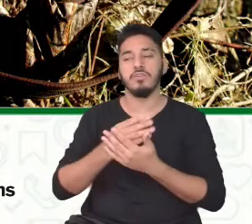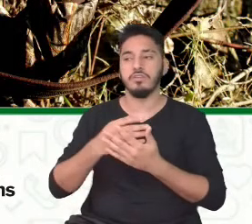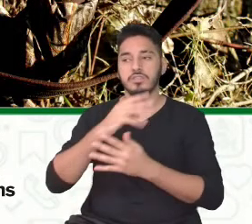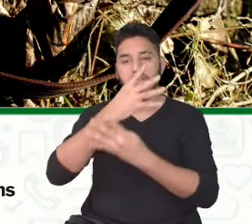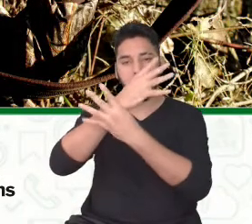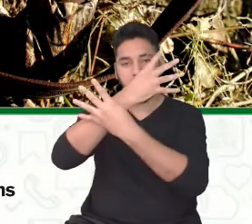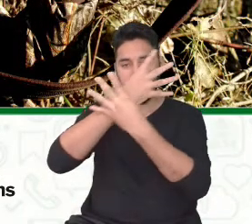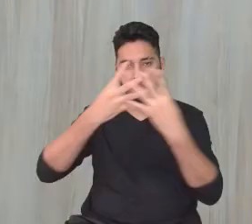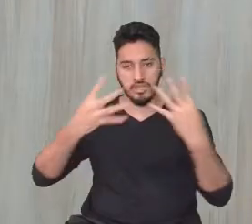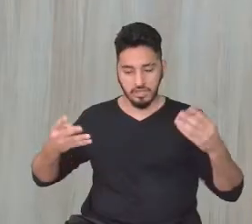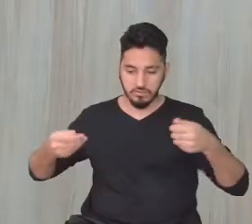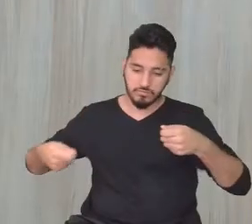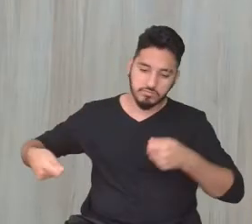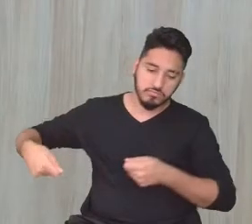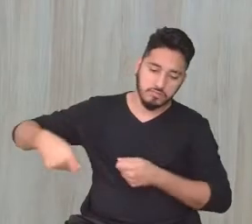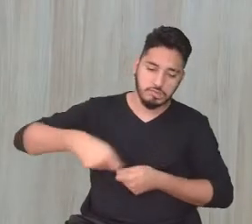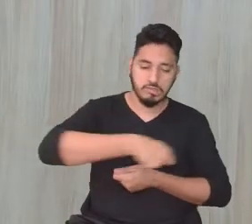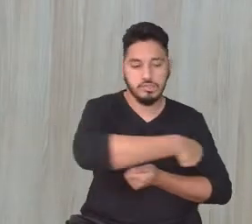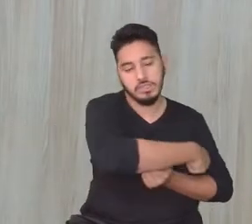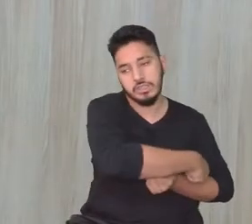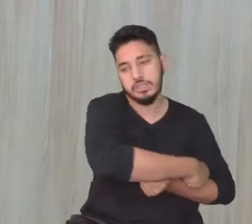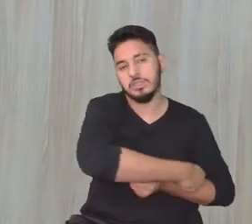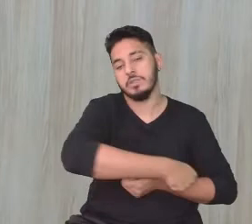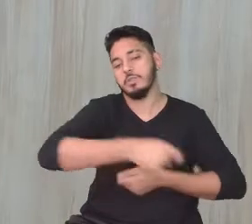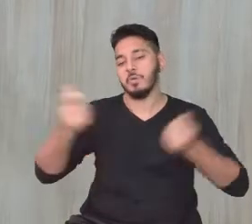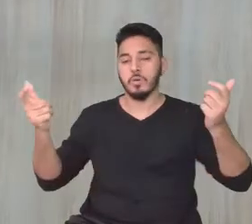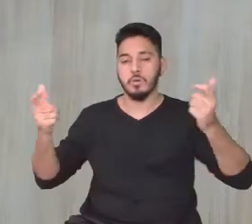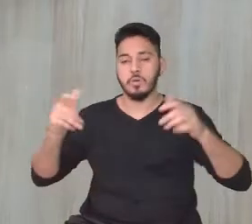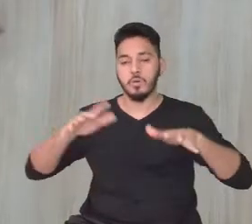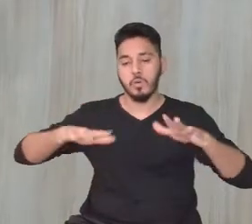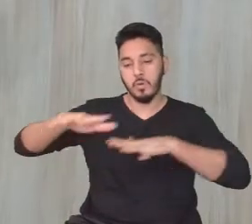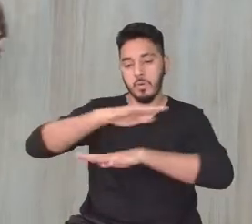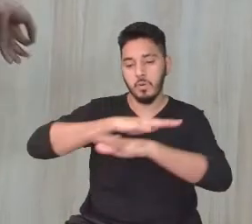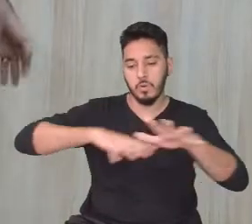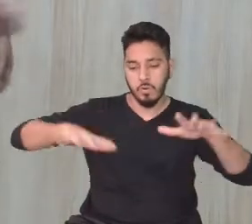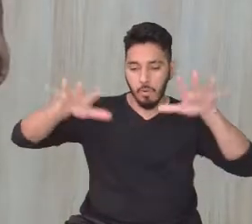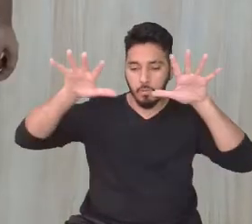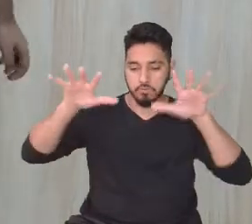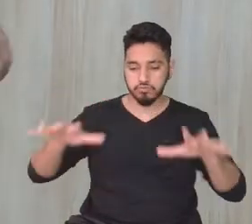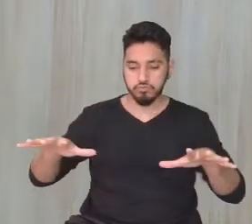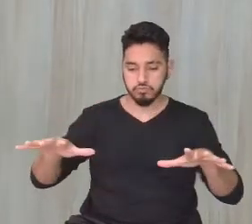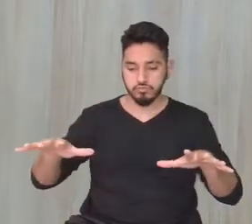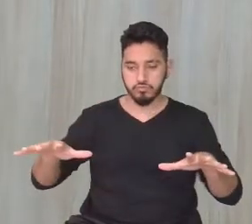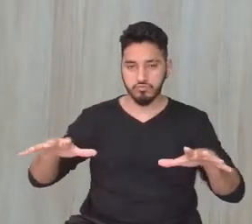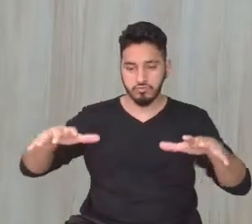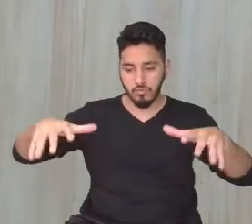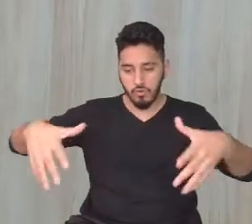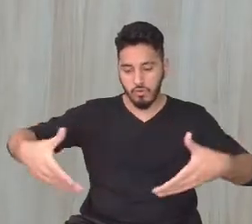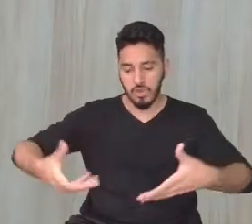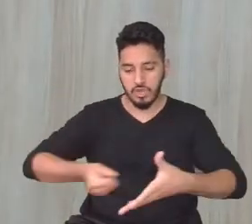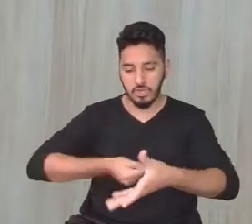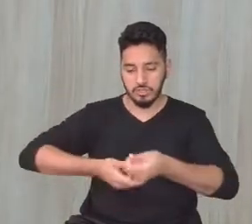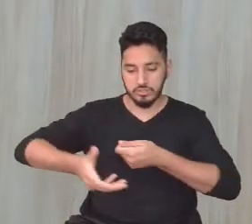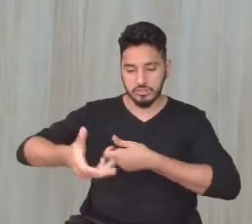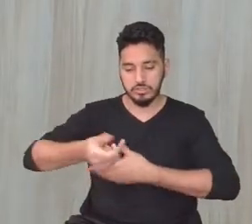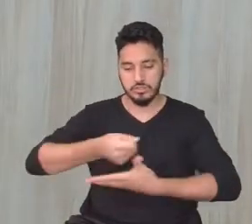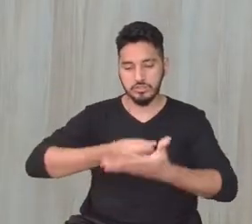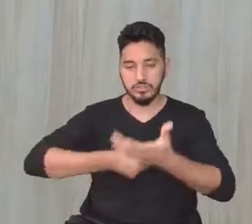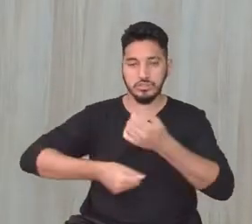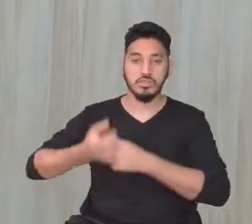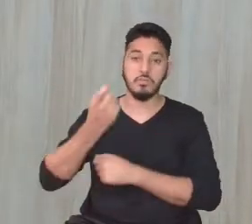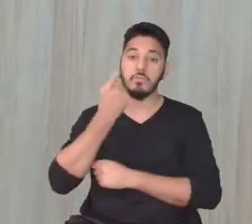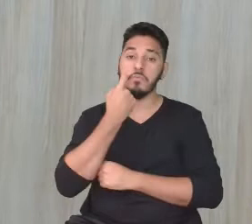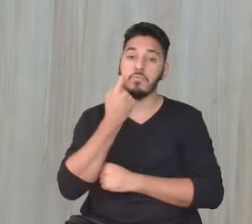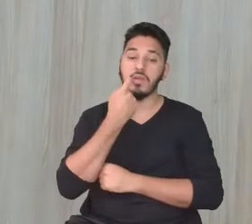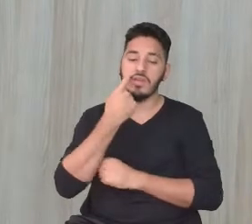jogo já pensou pega aquela garrafa garrafa né É aí vem assim uma grande quantidade nas de